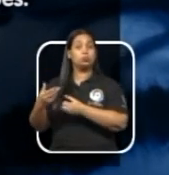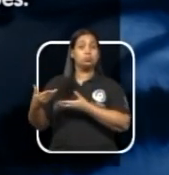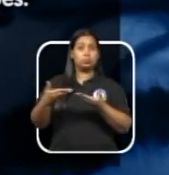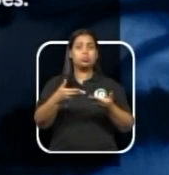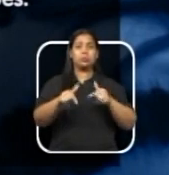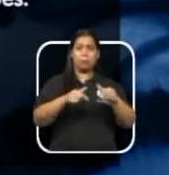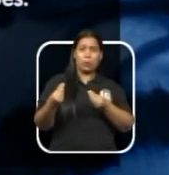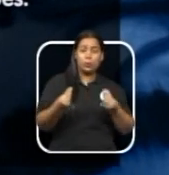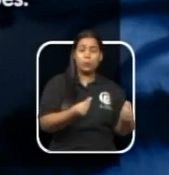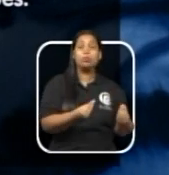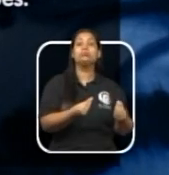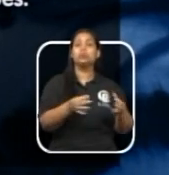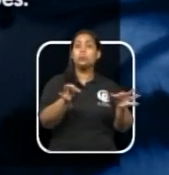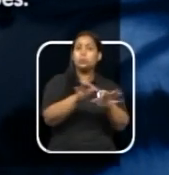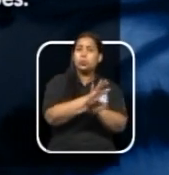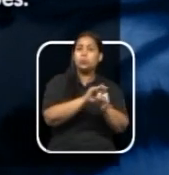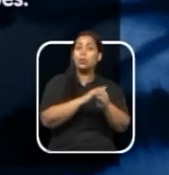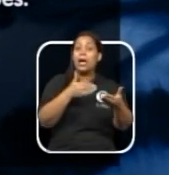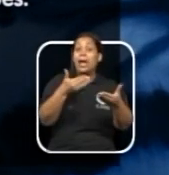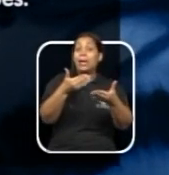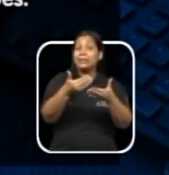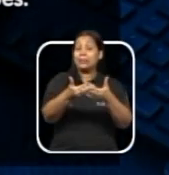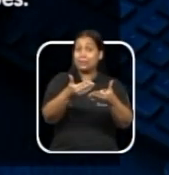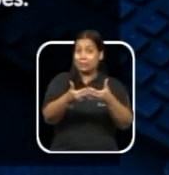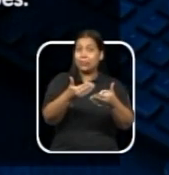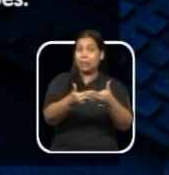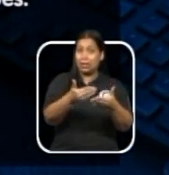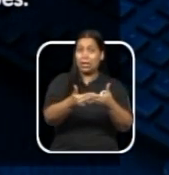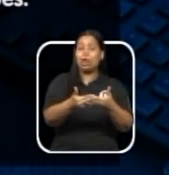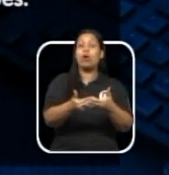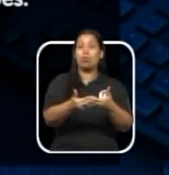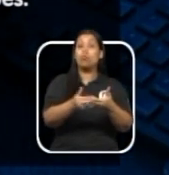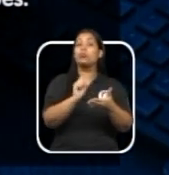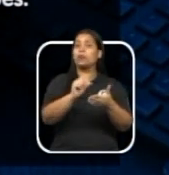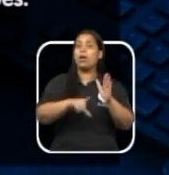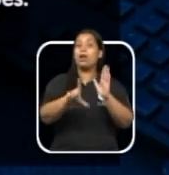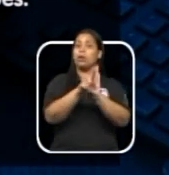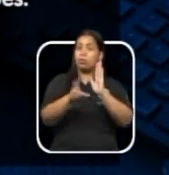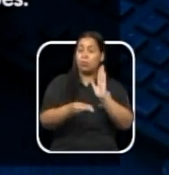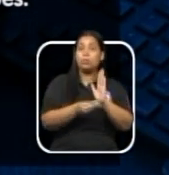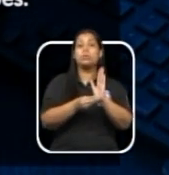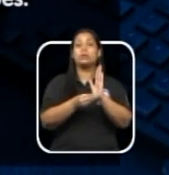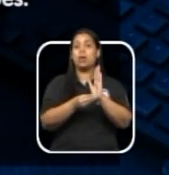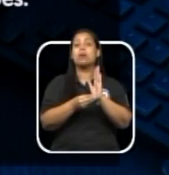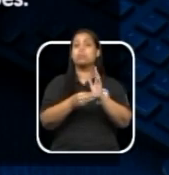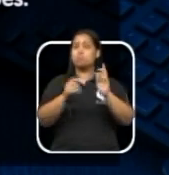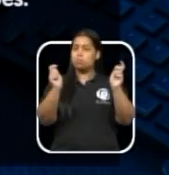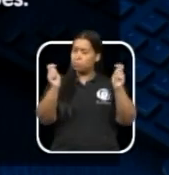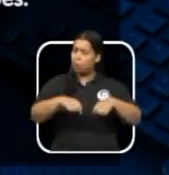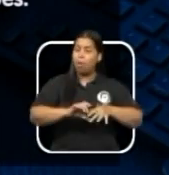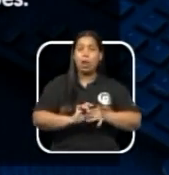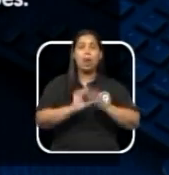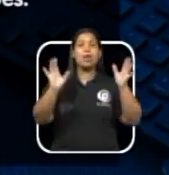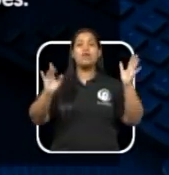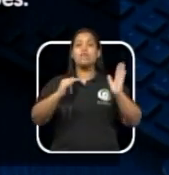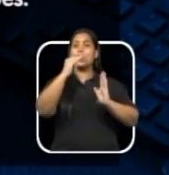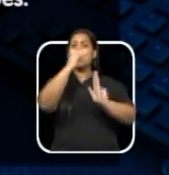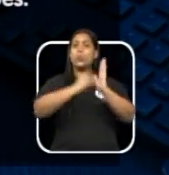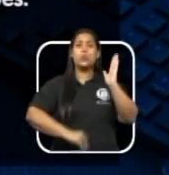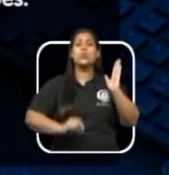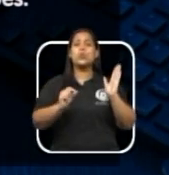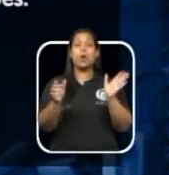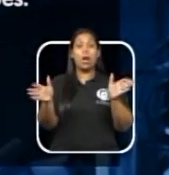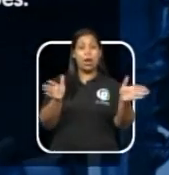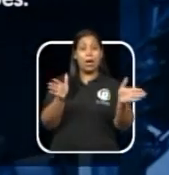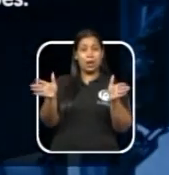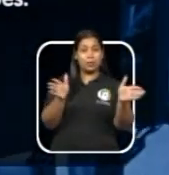sido concluídas até a entrada em vigor desta lei complementar, fica permitida a emissão da certidão de